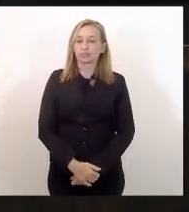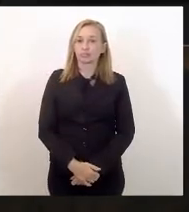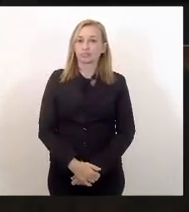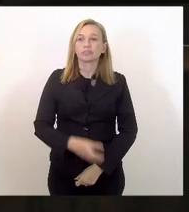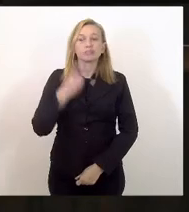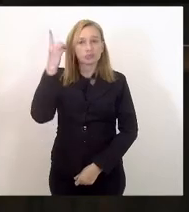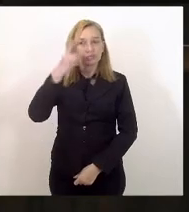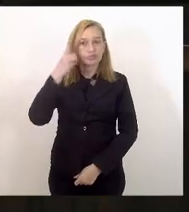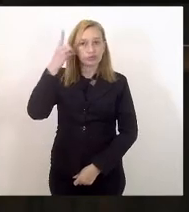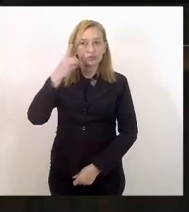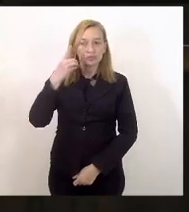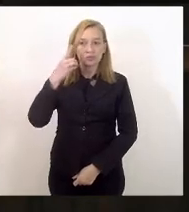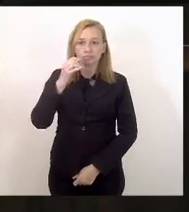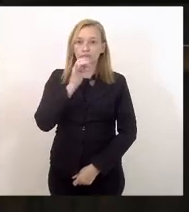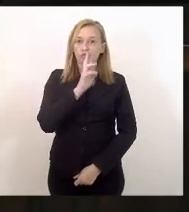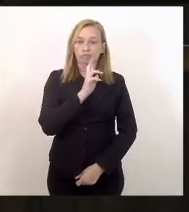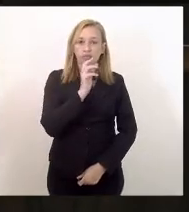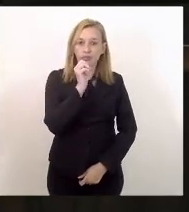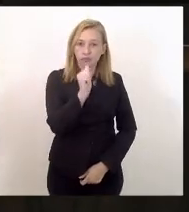Deputado Rodrigo Amorim.